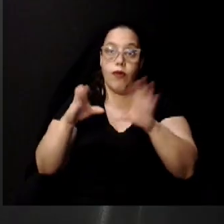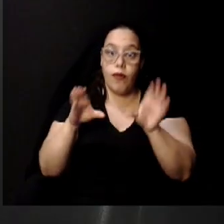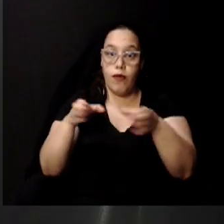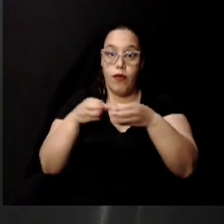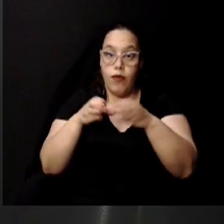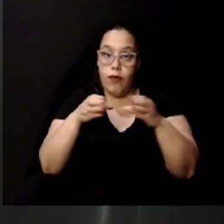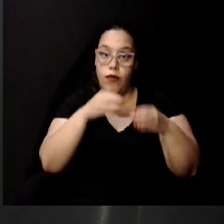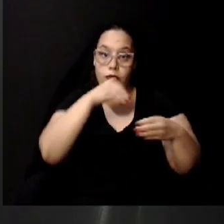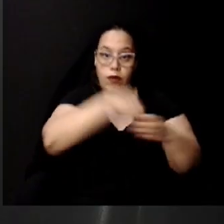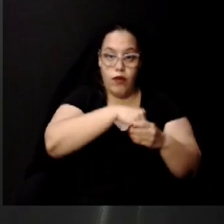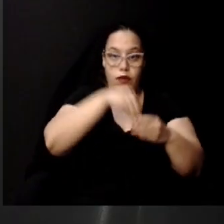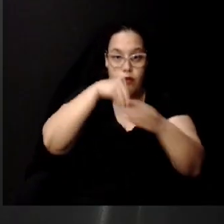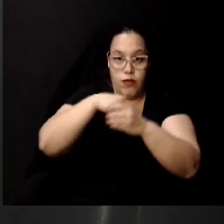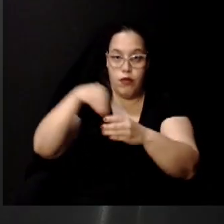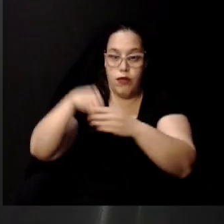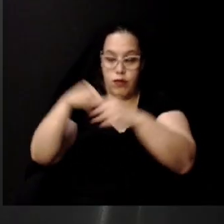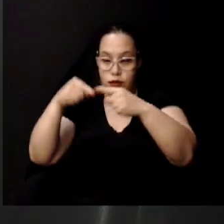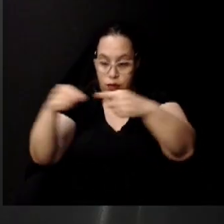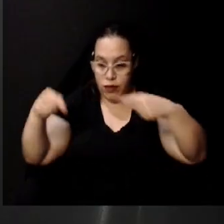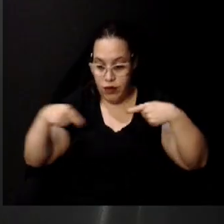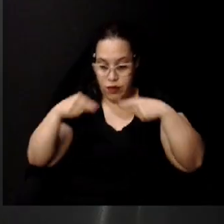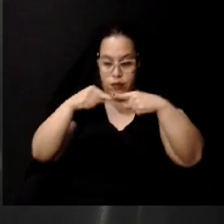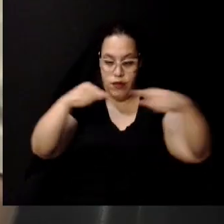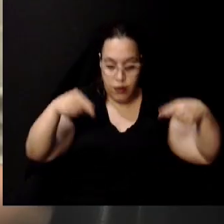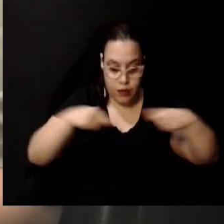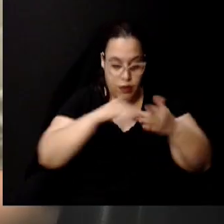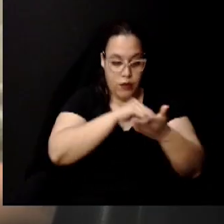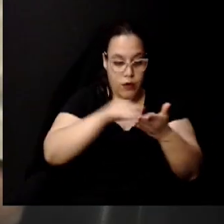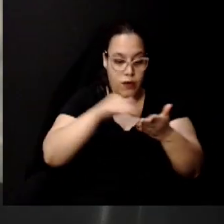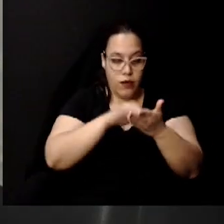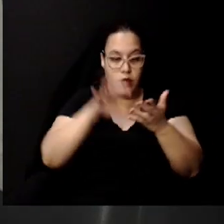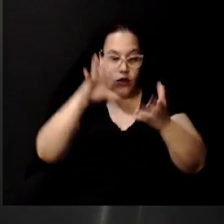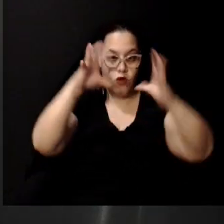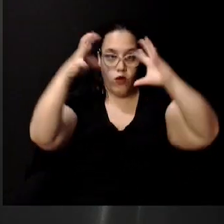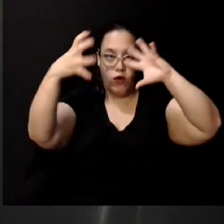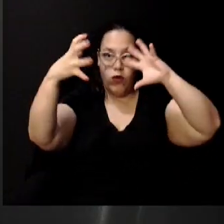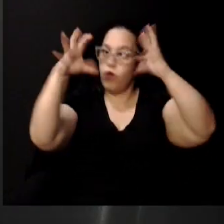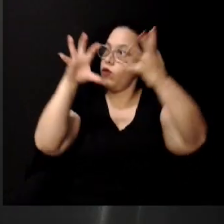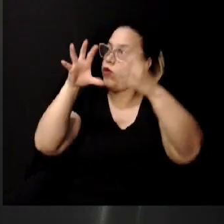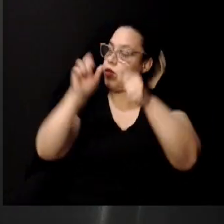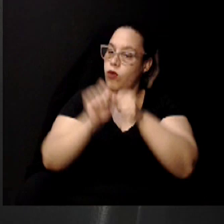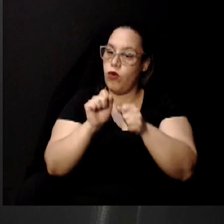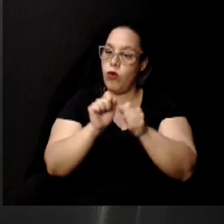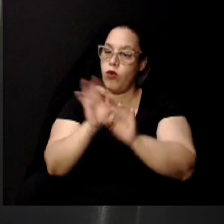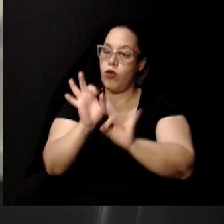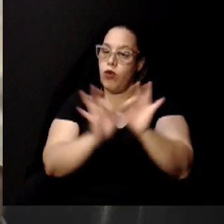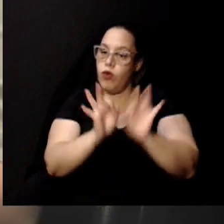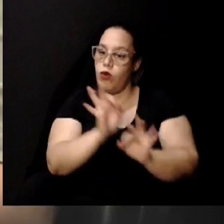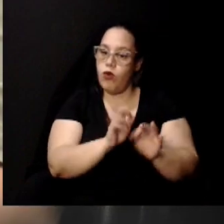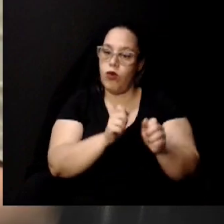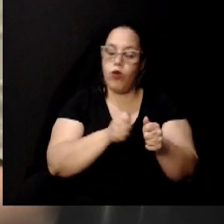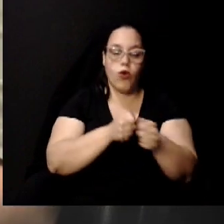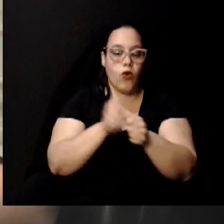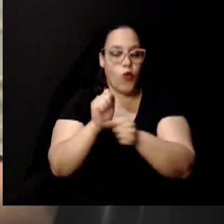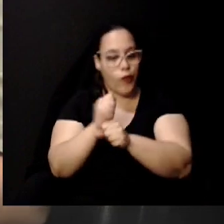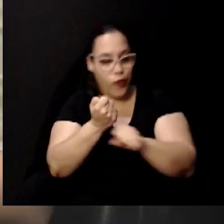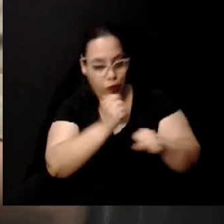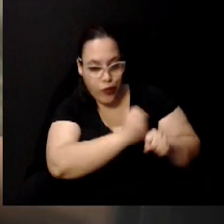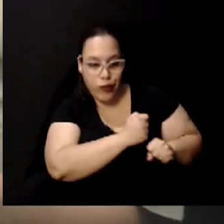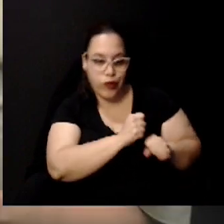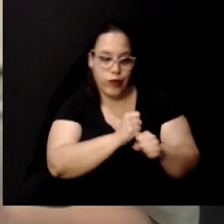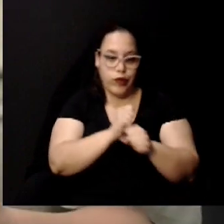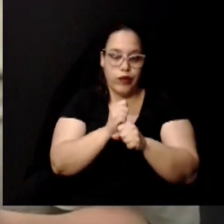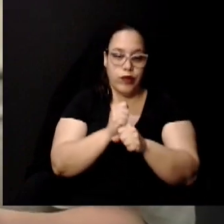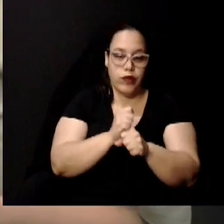dentro da Secretaria do Clima para poder fazer a manutenção dos parques lineares, porque os parques lineares que